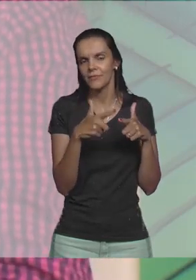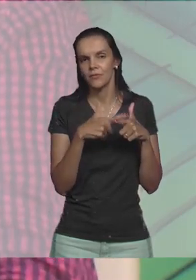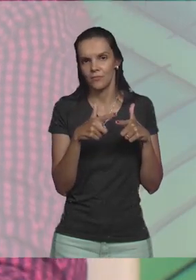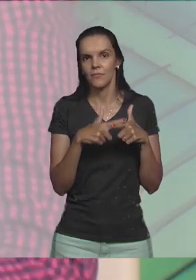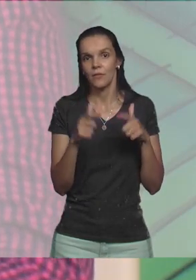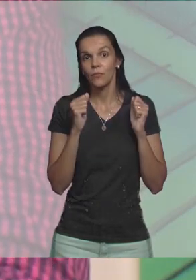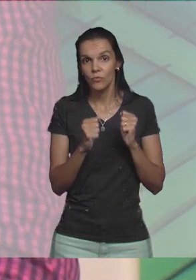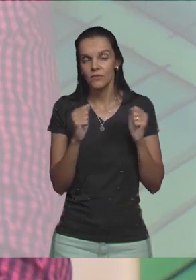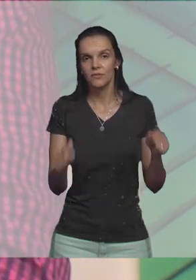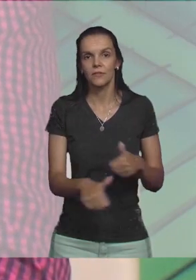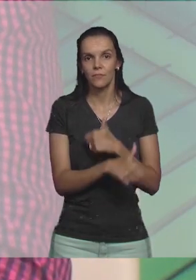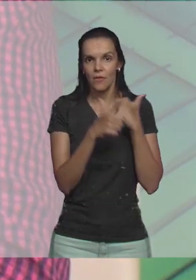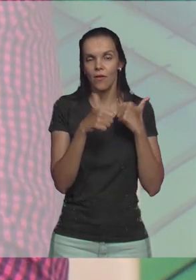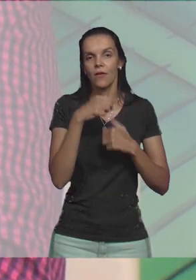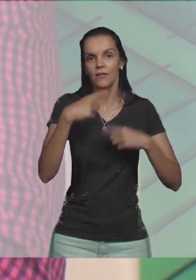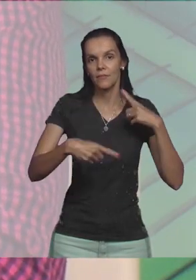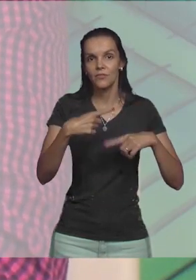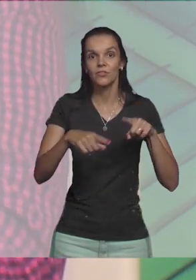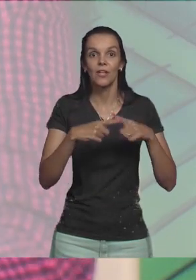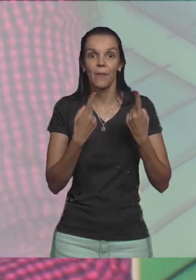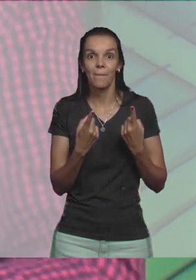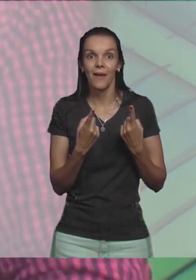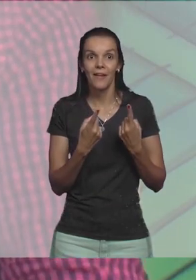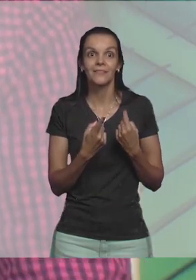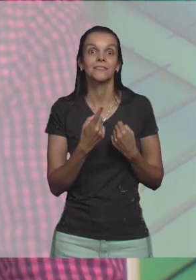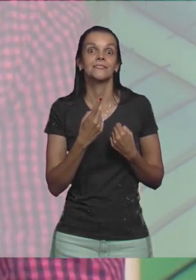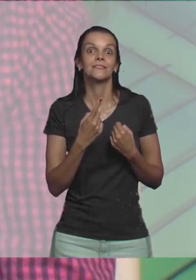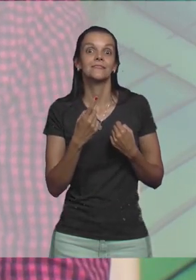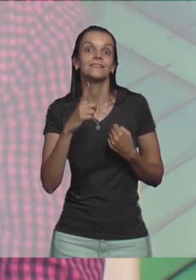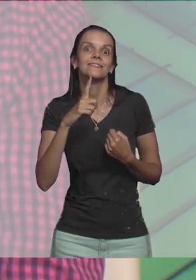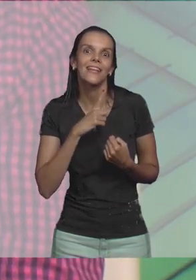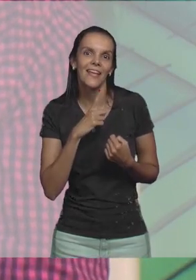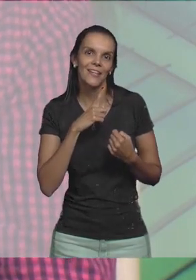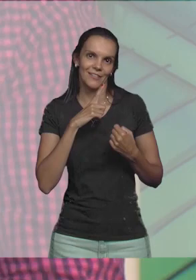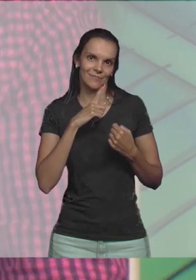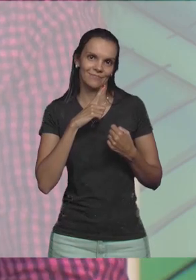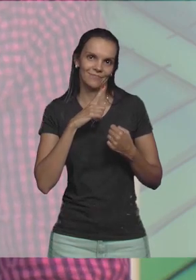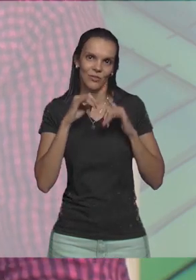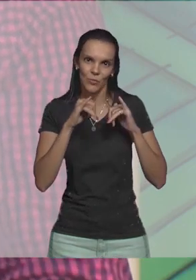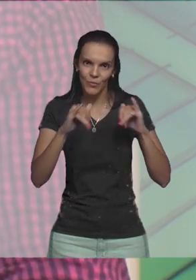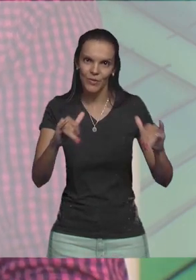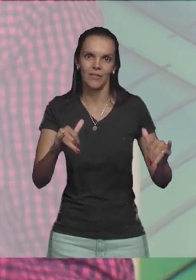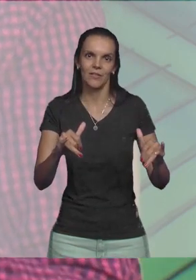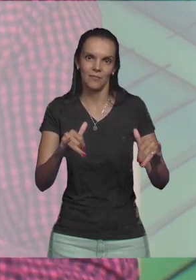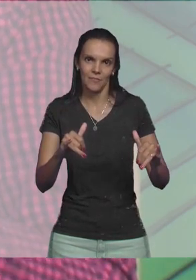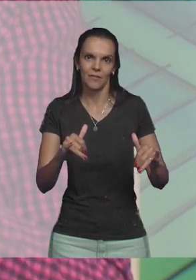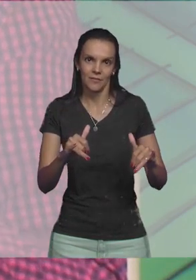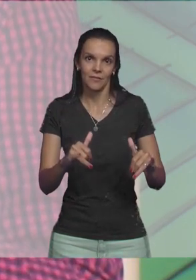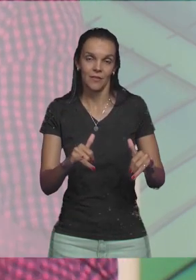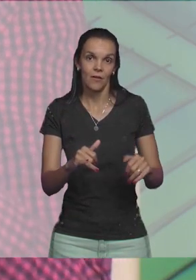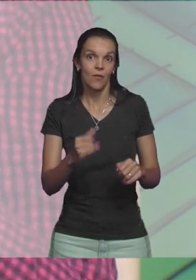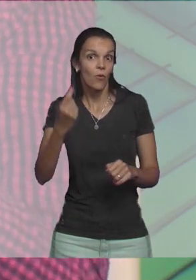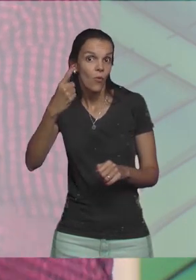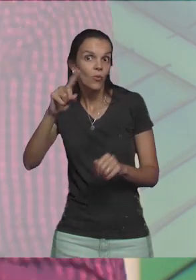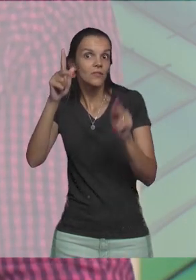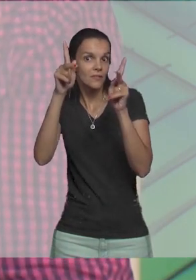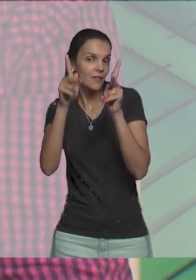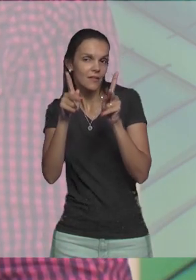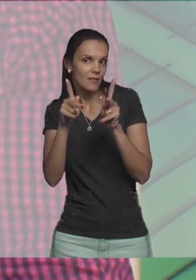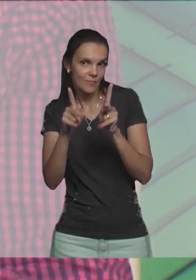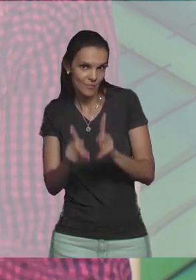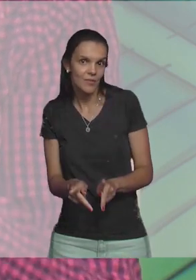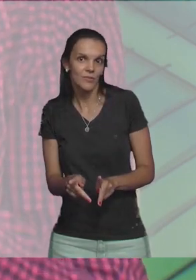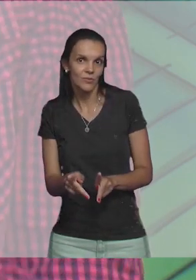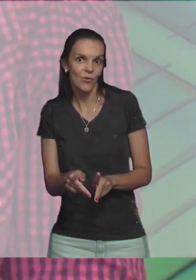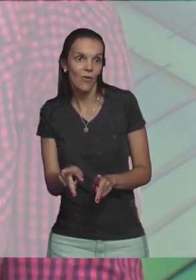problemáticas ali que poderiam ser melhor debatidas, mas pelo menos tá ali. Sabe? Ele está figurando a ponto de fazer com que outra